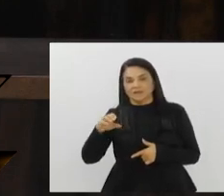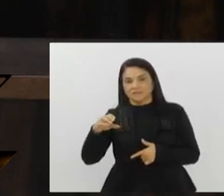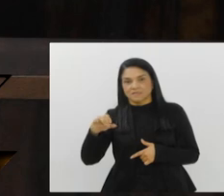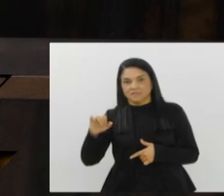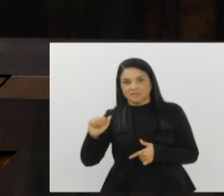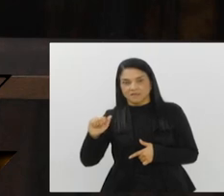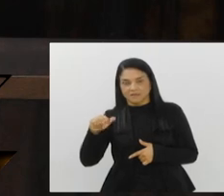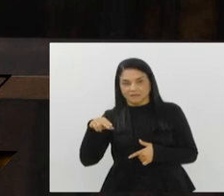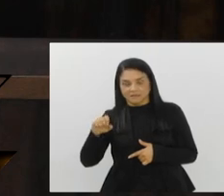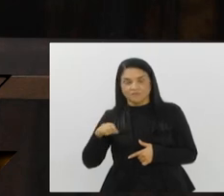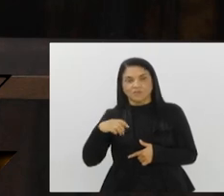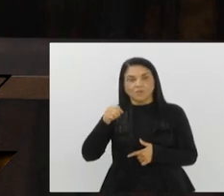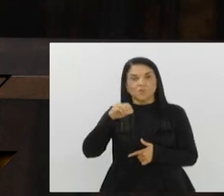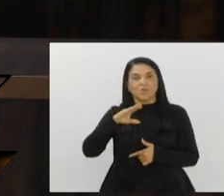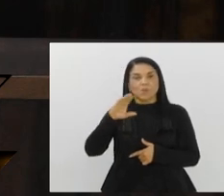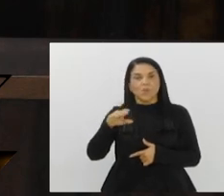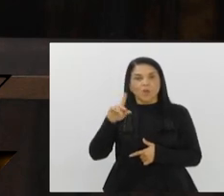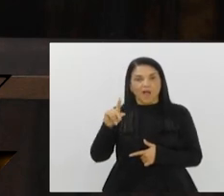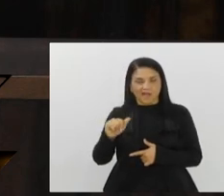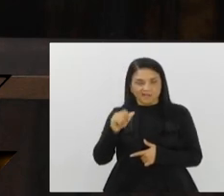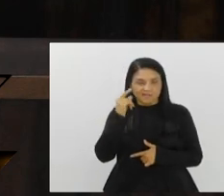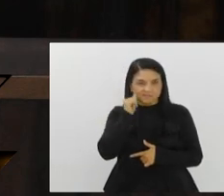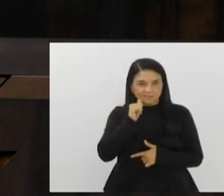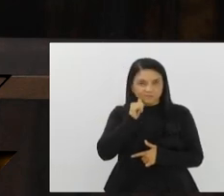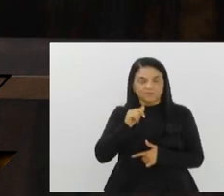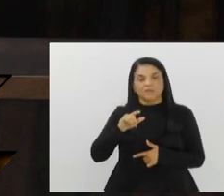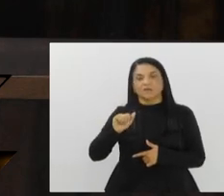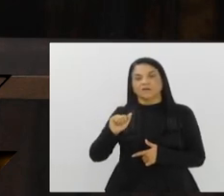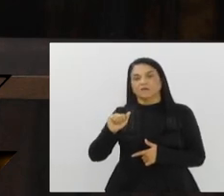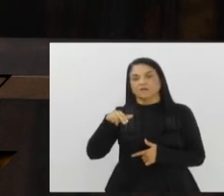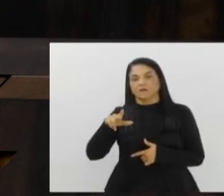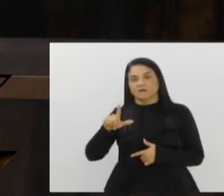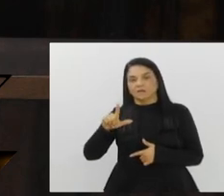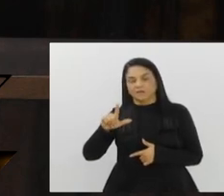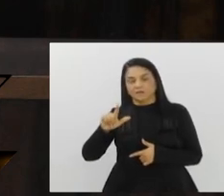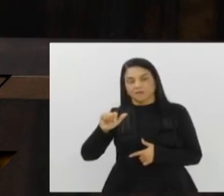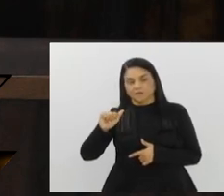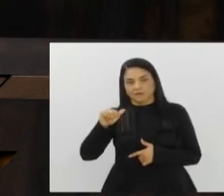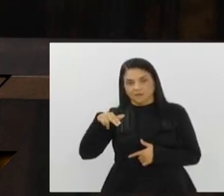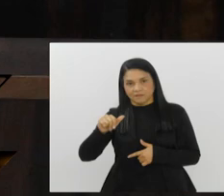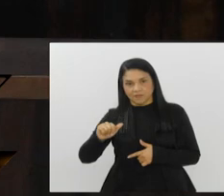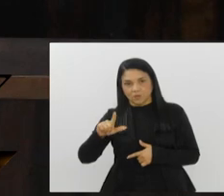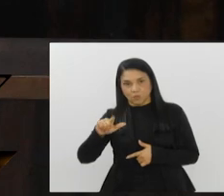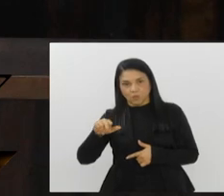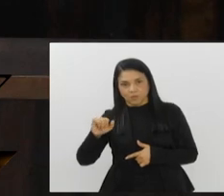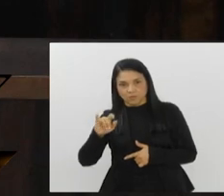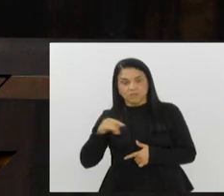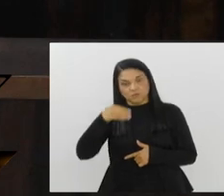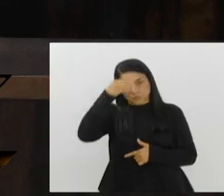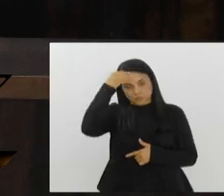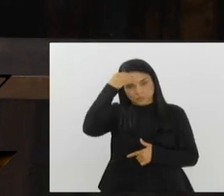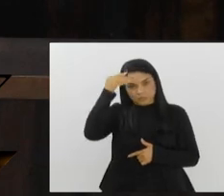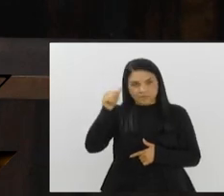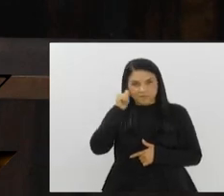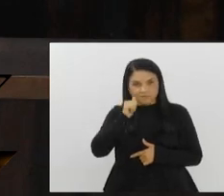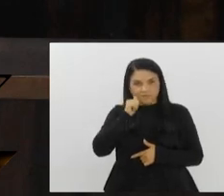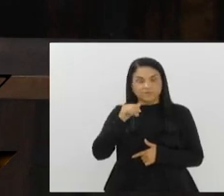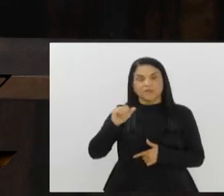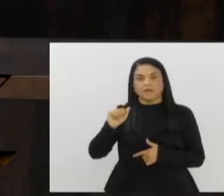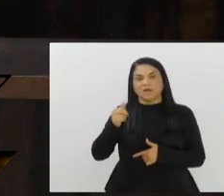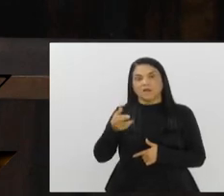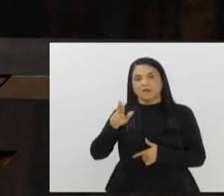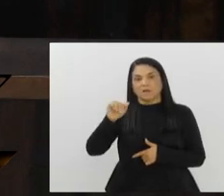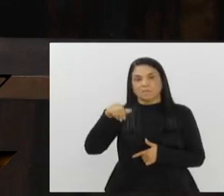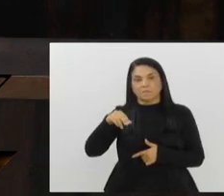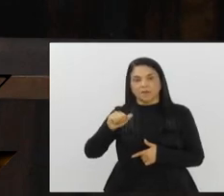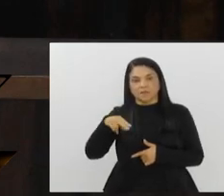cunhada do homenageado Ana Luisa Montalvão sobrinha do homenageado Armando de Souza presidente